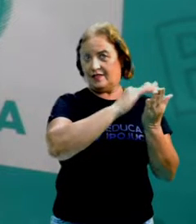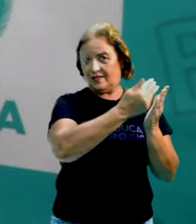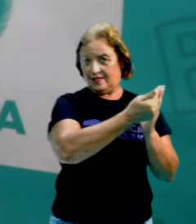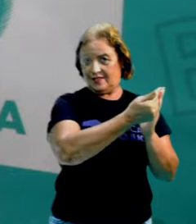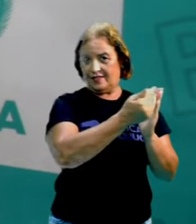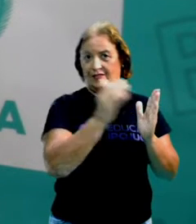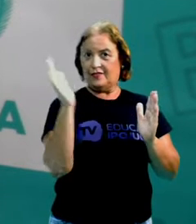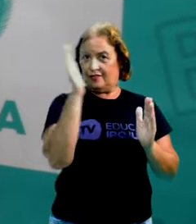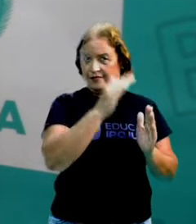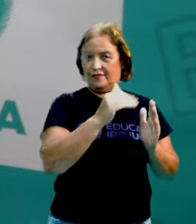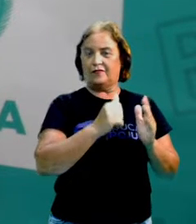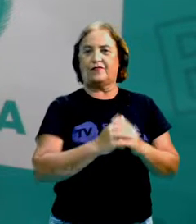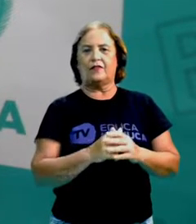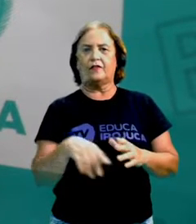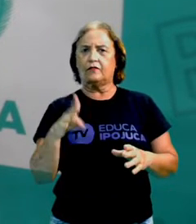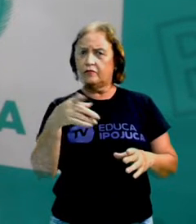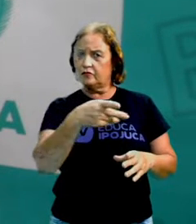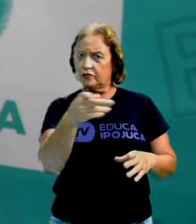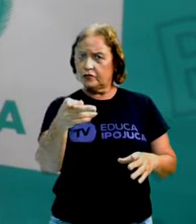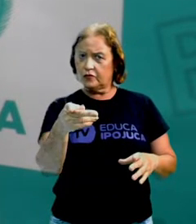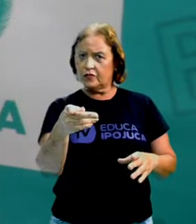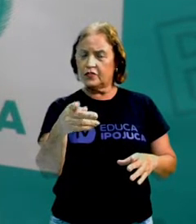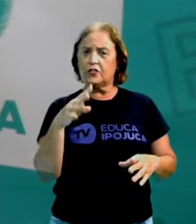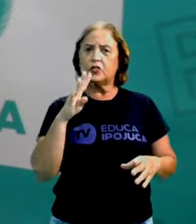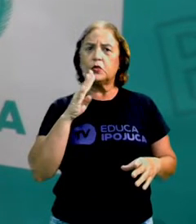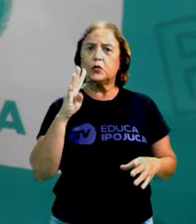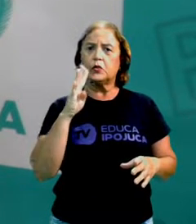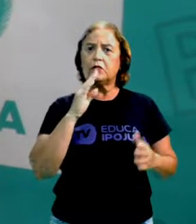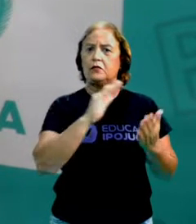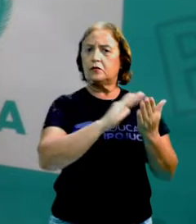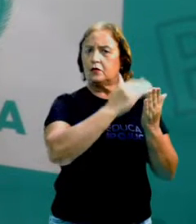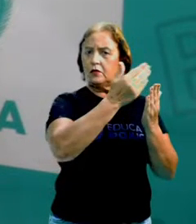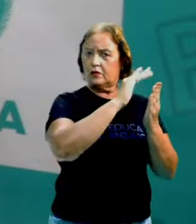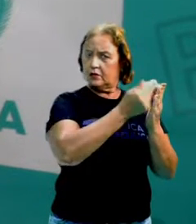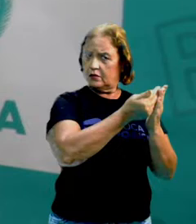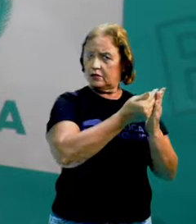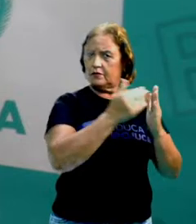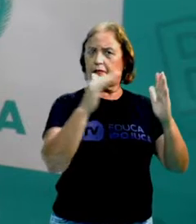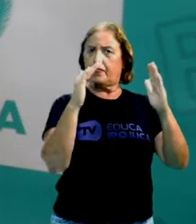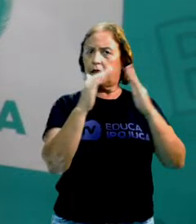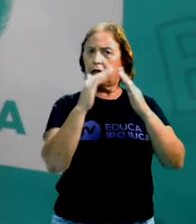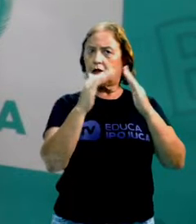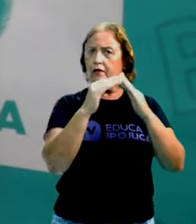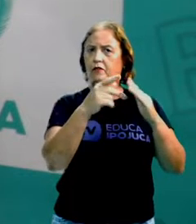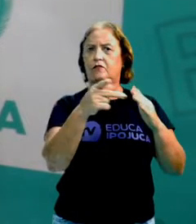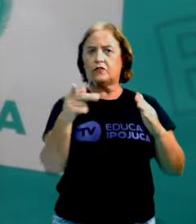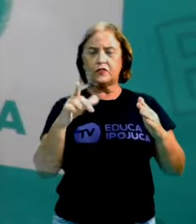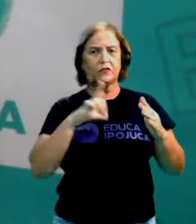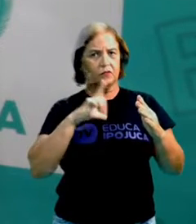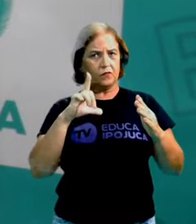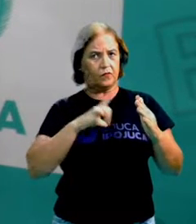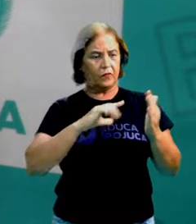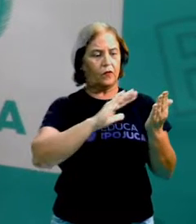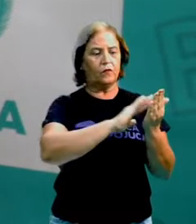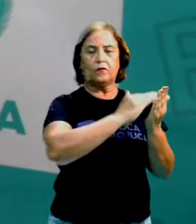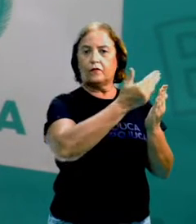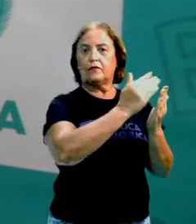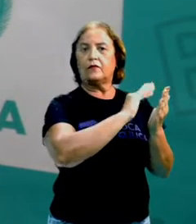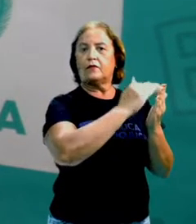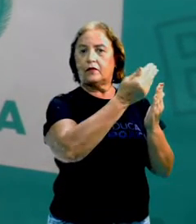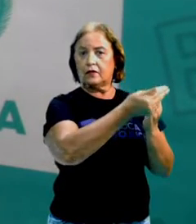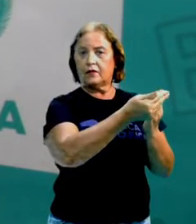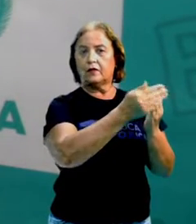vamos lá se conhecem criança calendário Será que na casa de você vocês têm aí um calendário